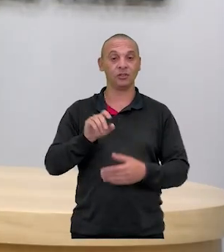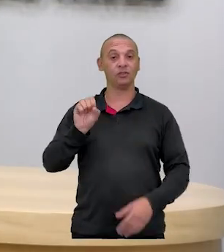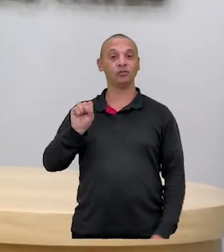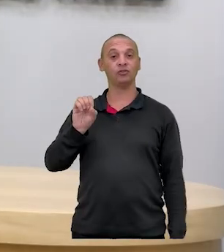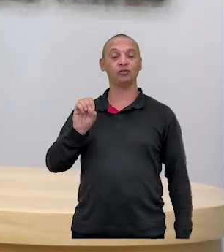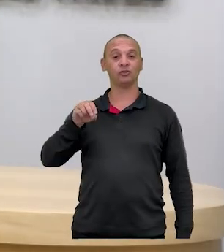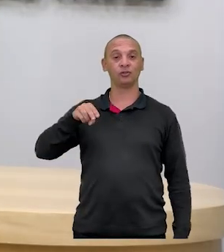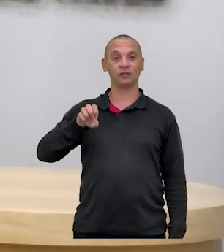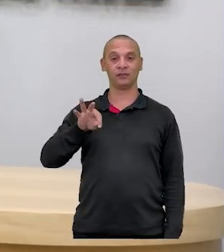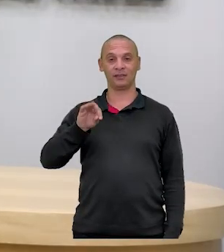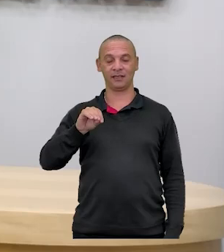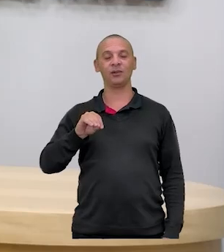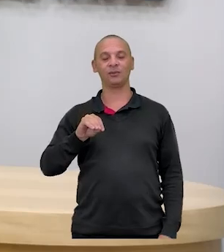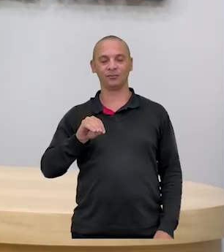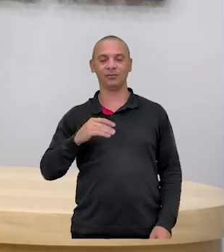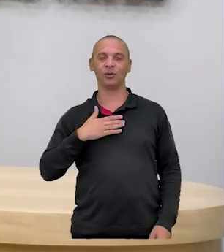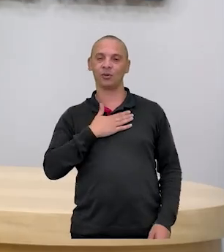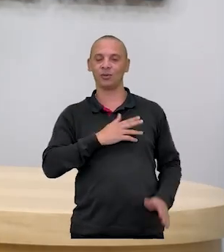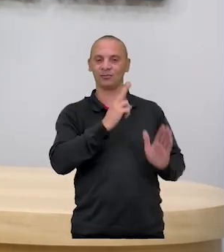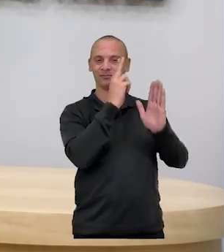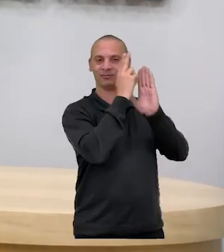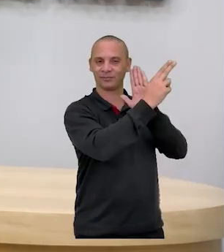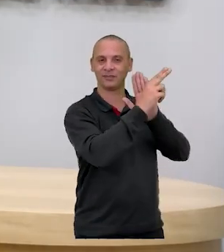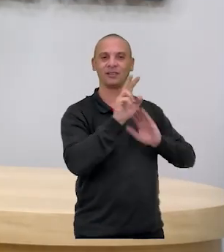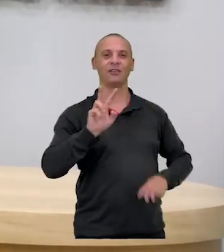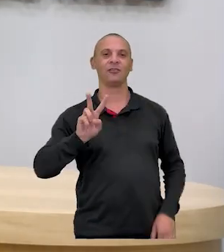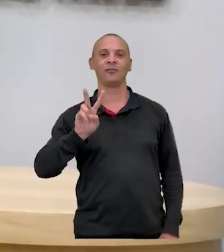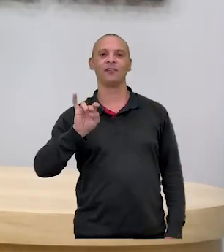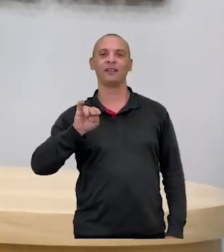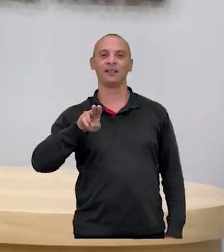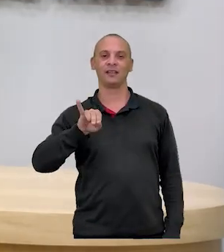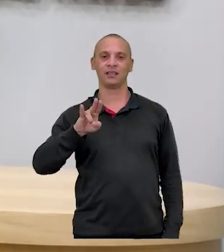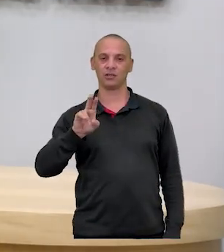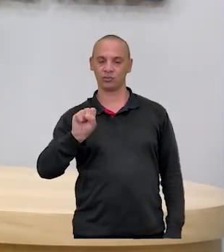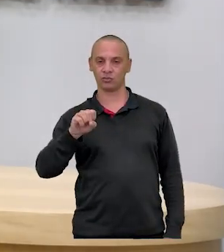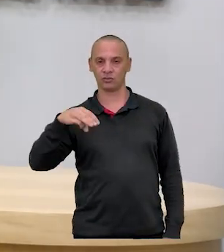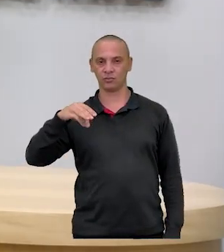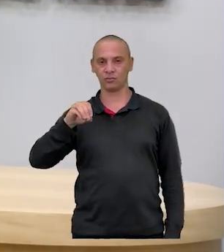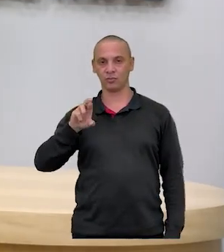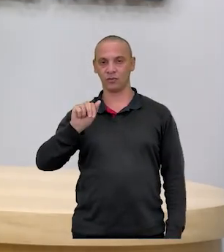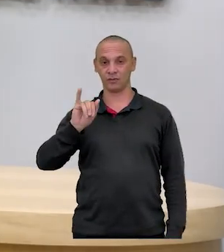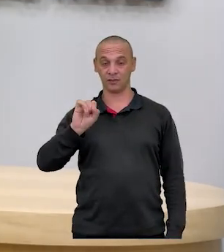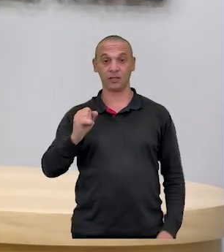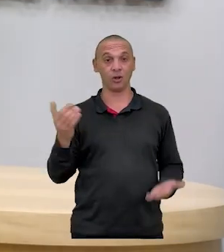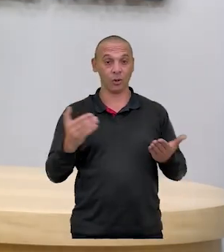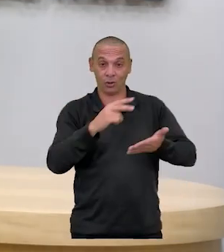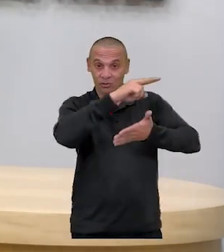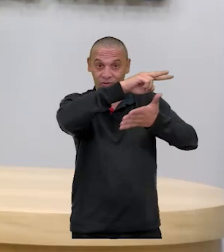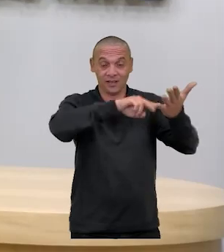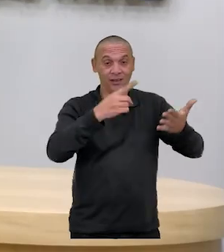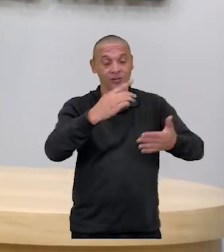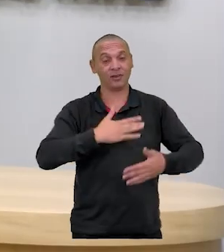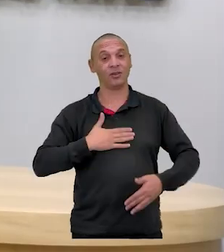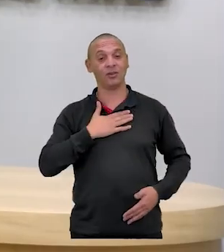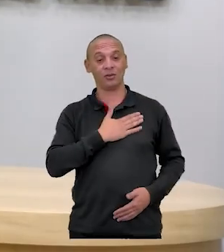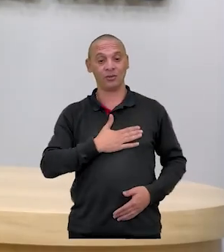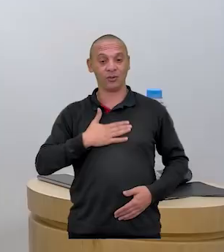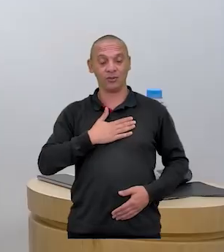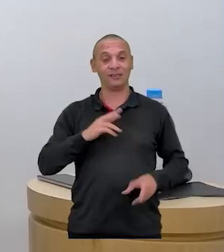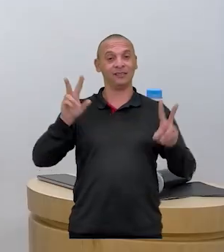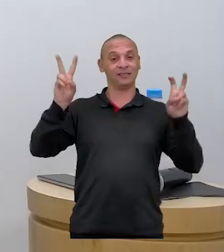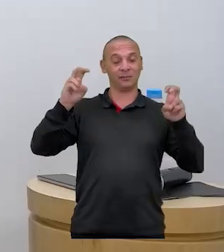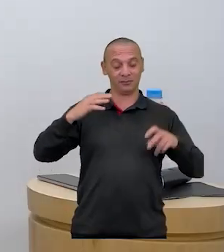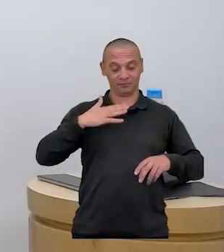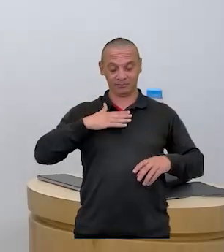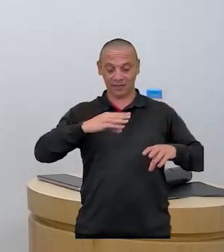né? Do Vinícius de Moraes. Dos que você lerá aqui hoje é um dos meus favoritos, que é o Minha Terra Tem Palmeiras.